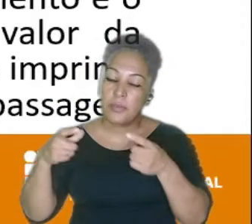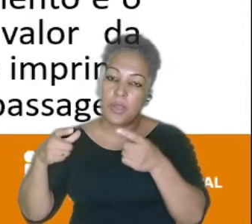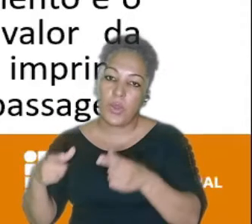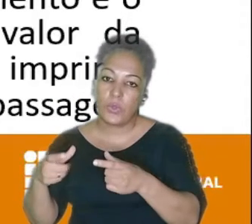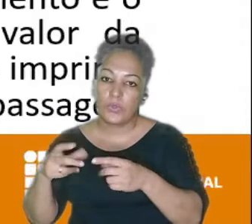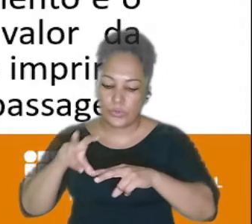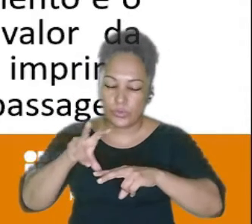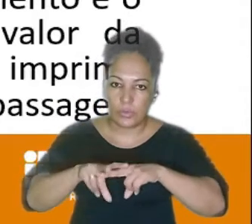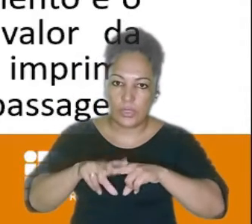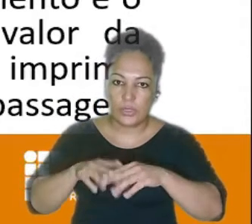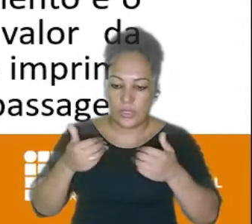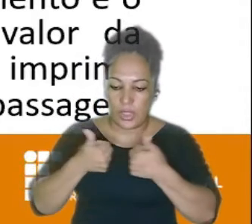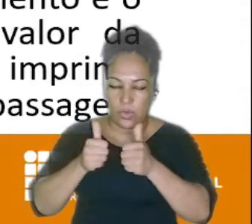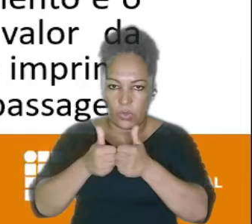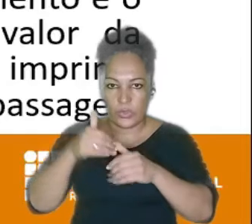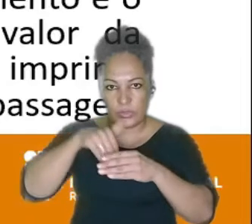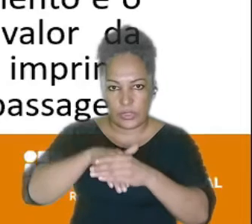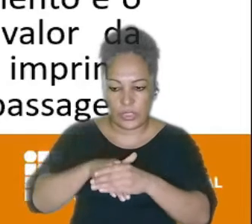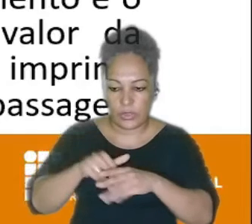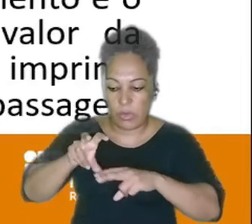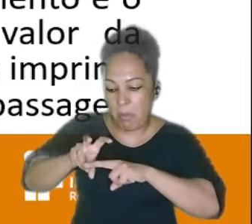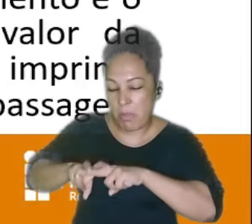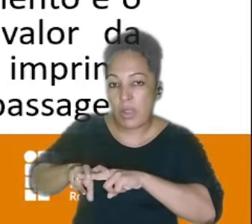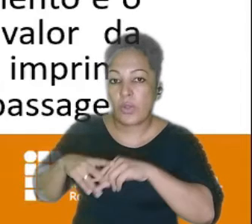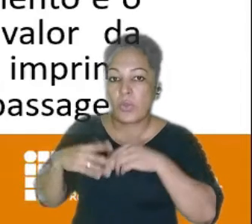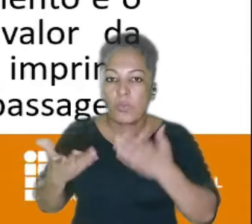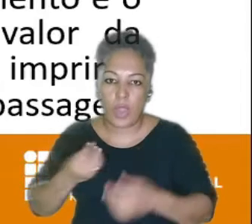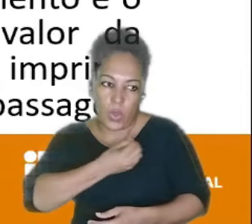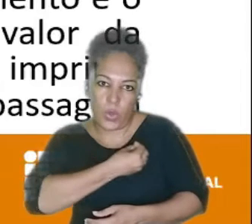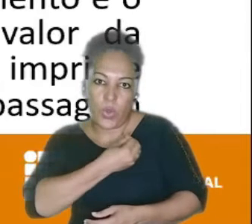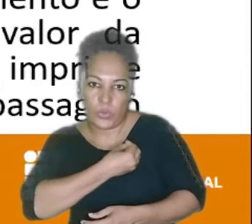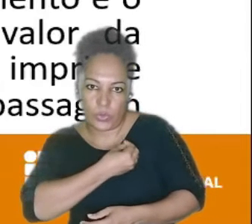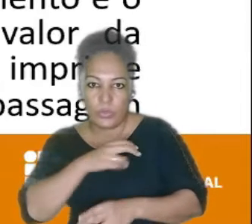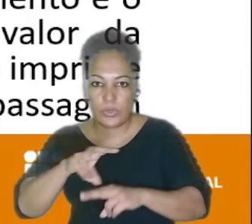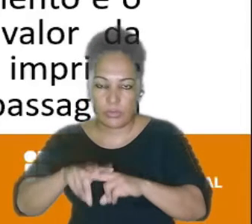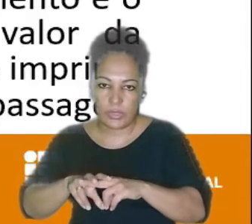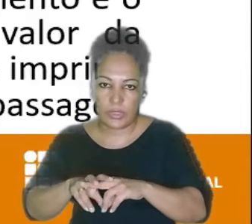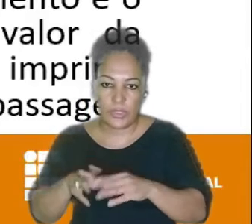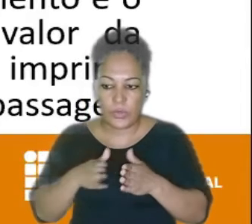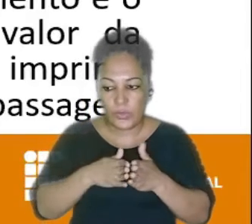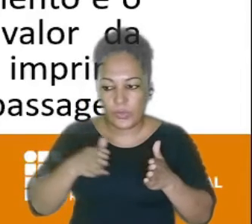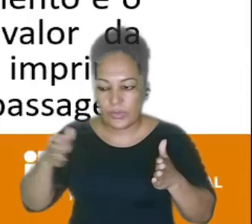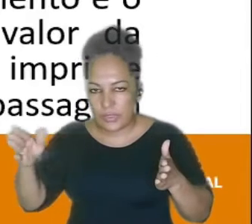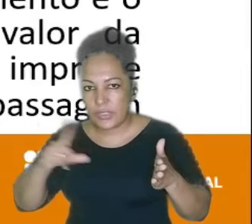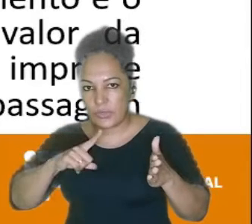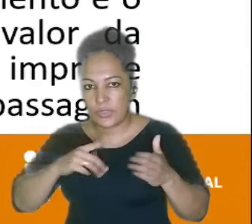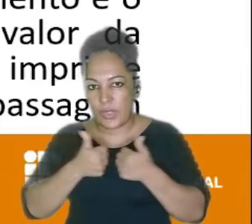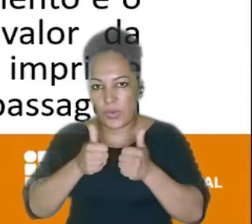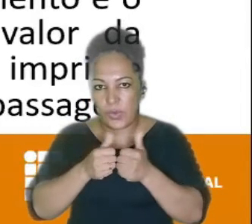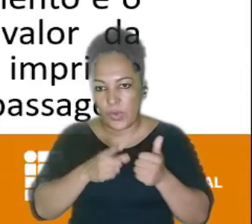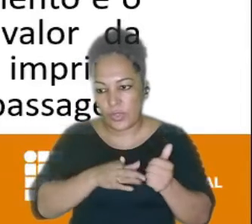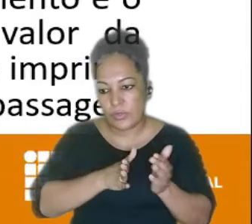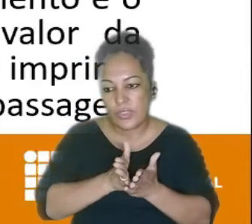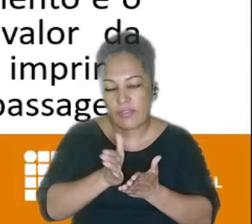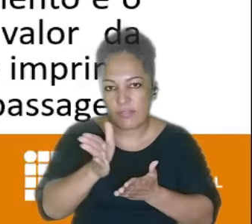o local de assento disponível no ônibus do trecho, ou seja, no trecho, né, da cidade A para a cidade B existe um ônibus que vai